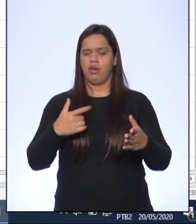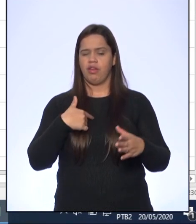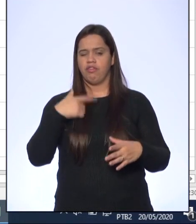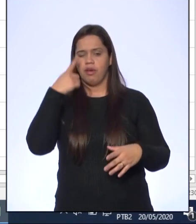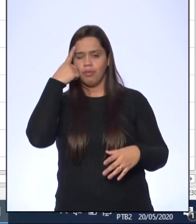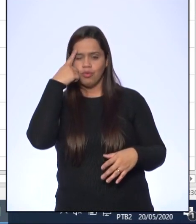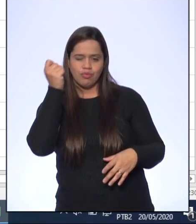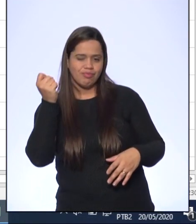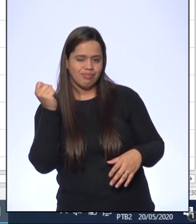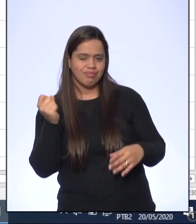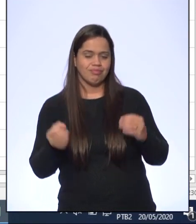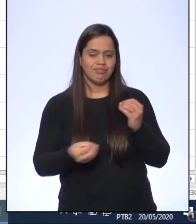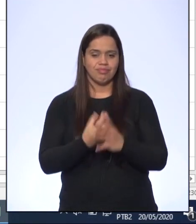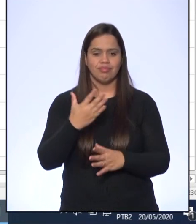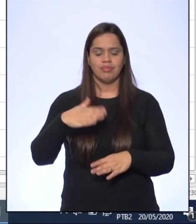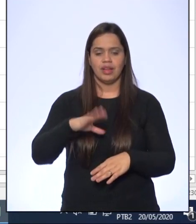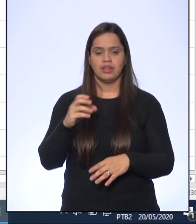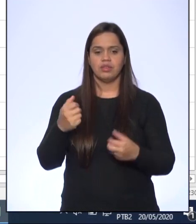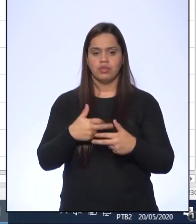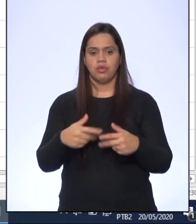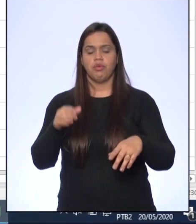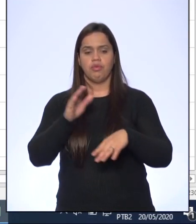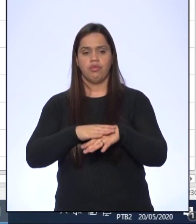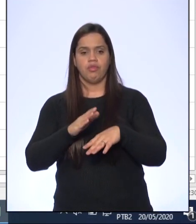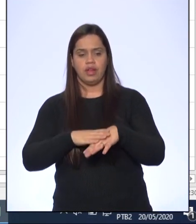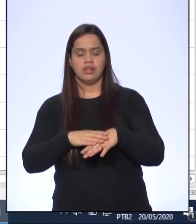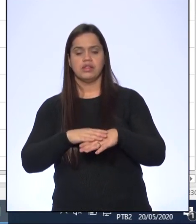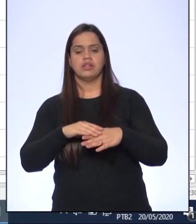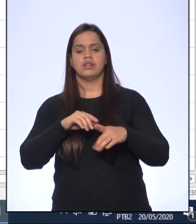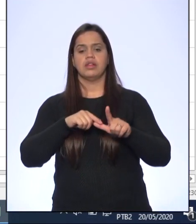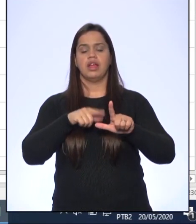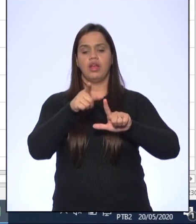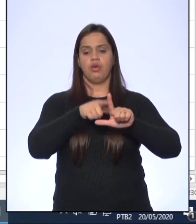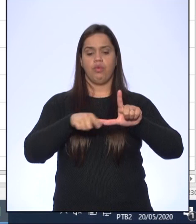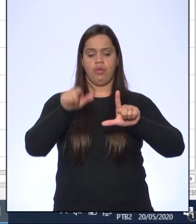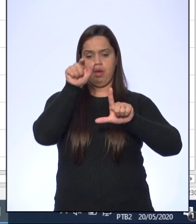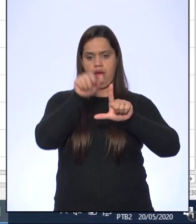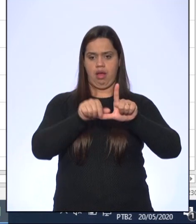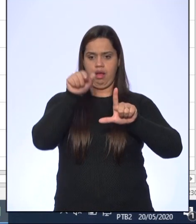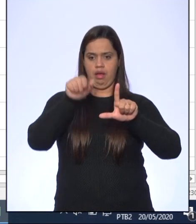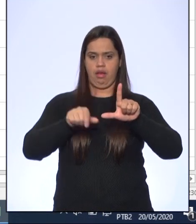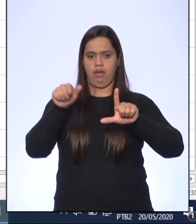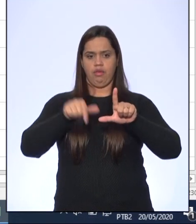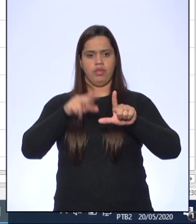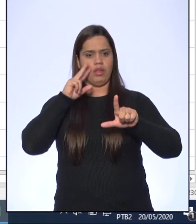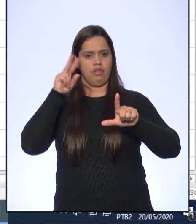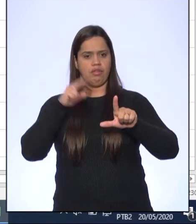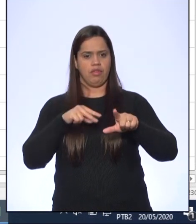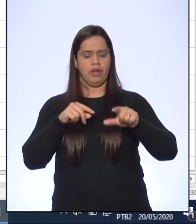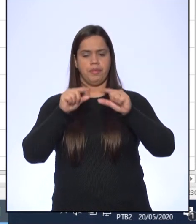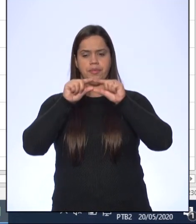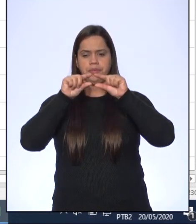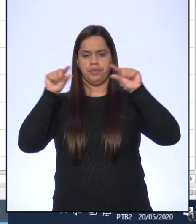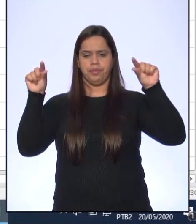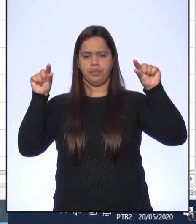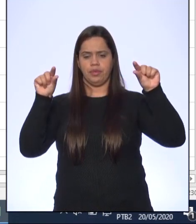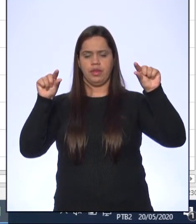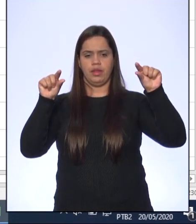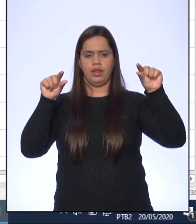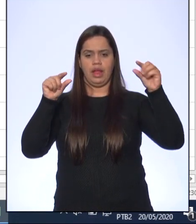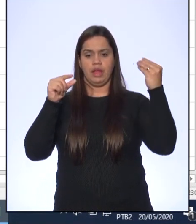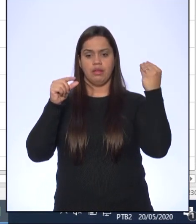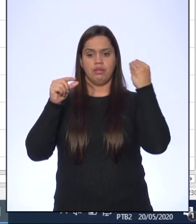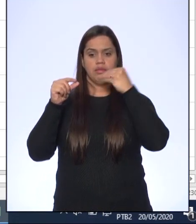pouquinho? Vamos fazer de novo o gráfico. Lá no canto superior, ó, tá vendo? tem o termo inserir.